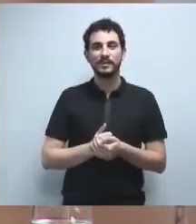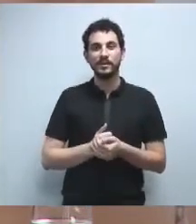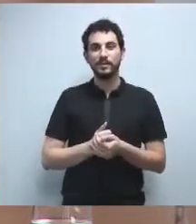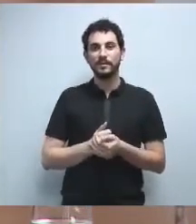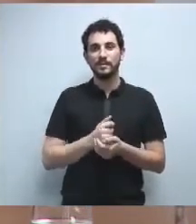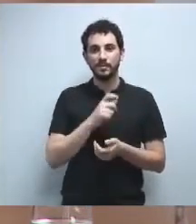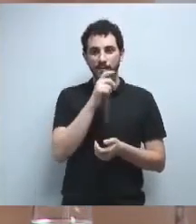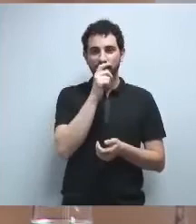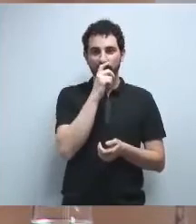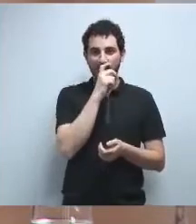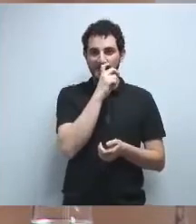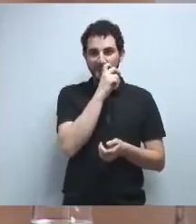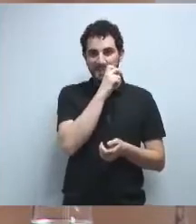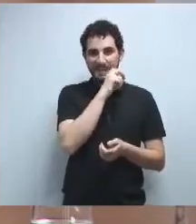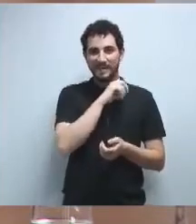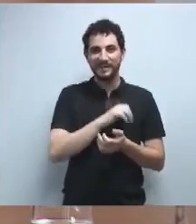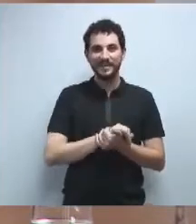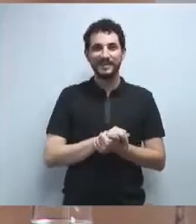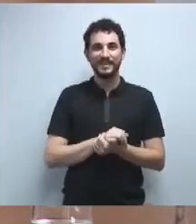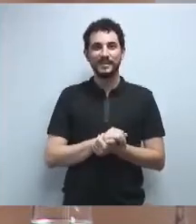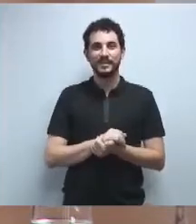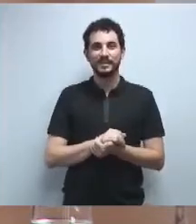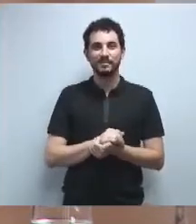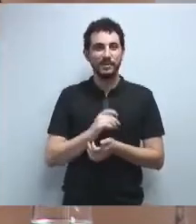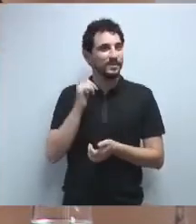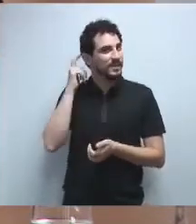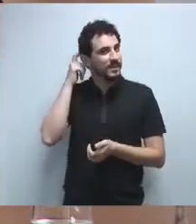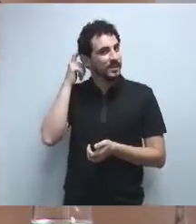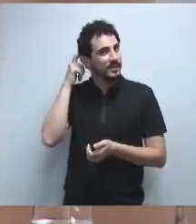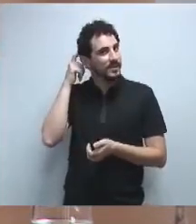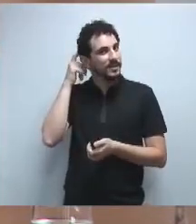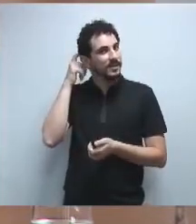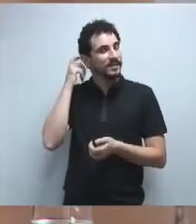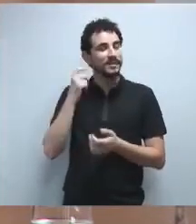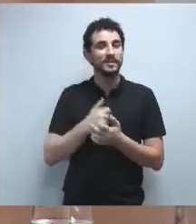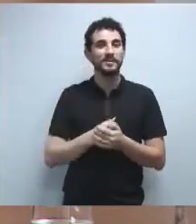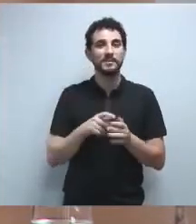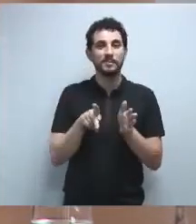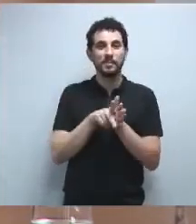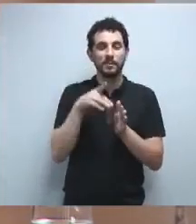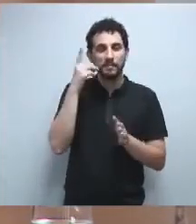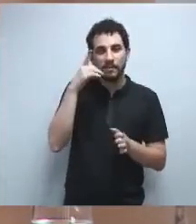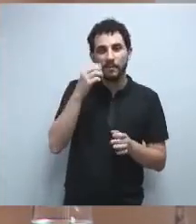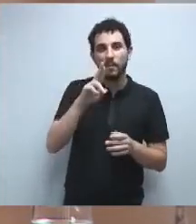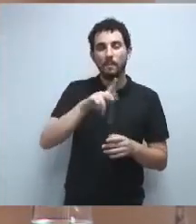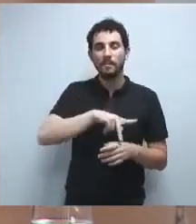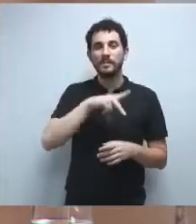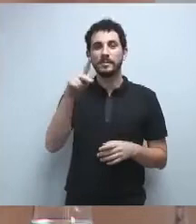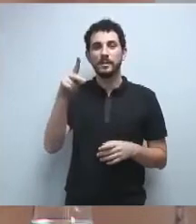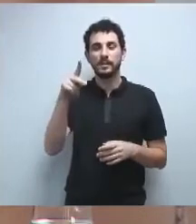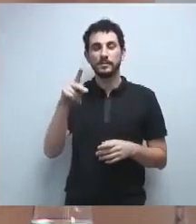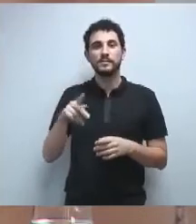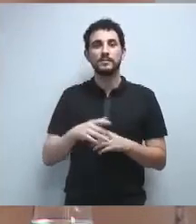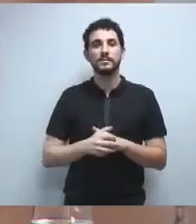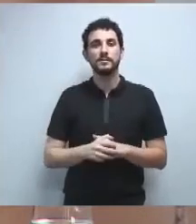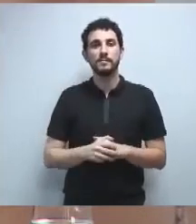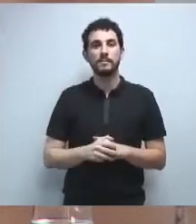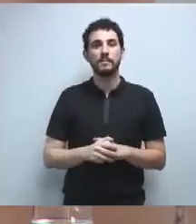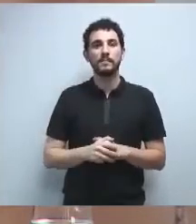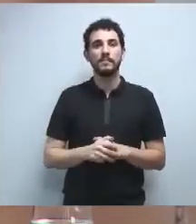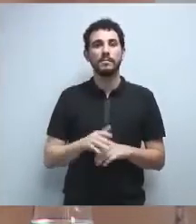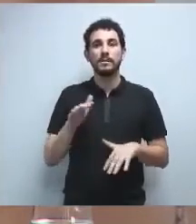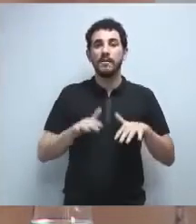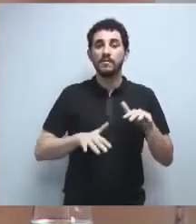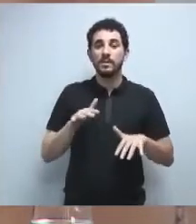não convém ao ministério público mas pode conduzir a um parlamento ao presidente da república e às